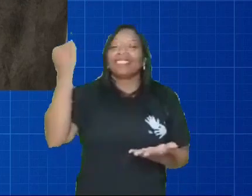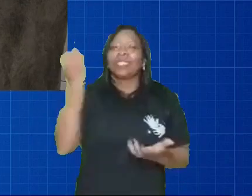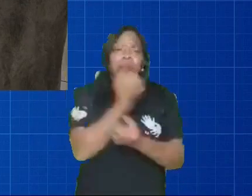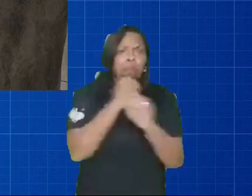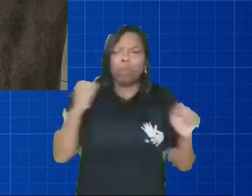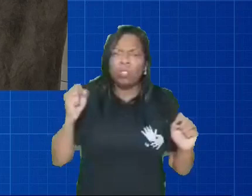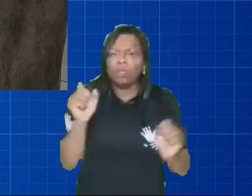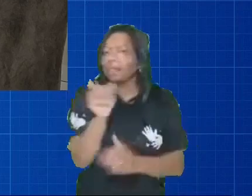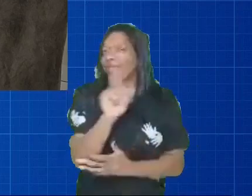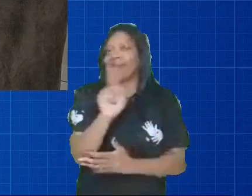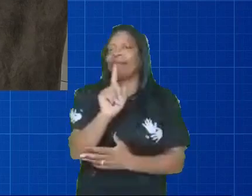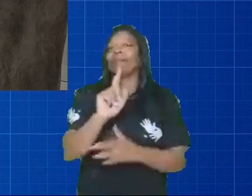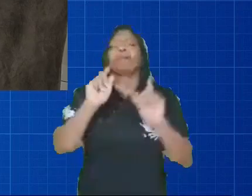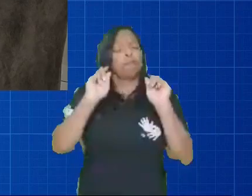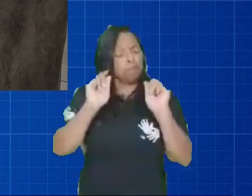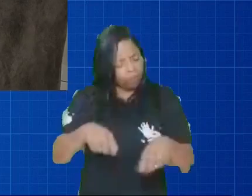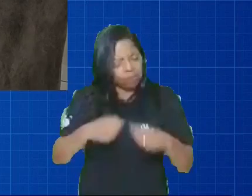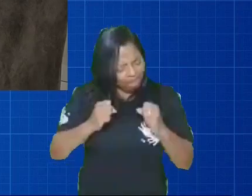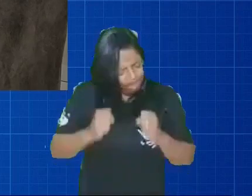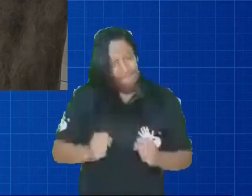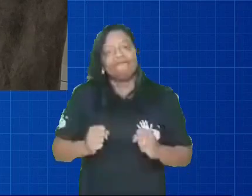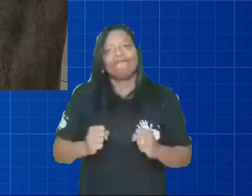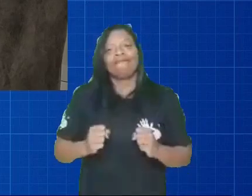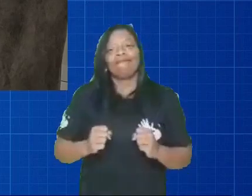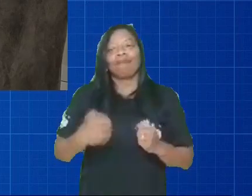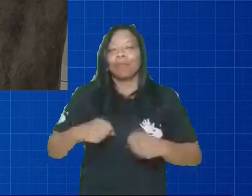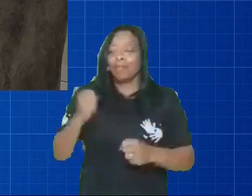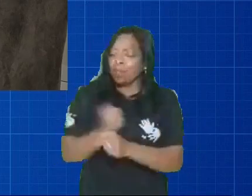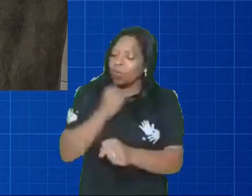gente possa construir juntas como estamos nesse momento, né?